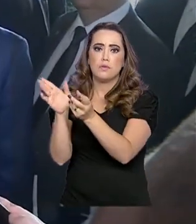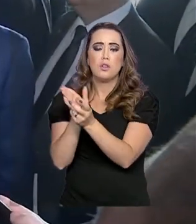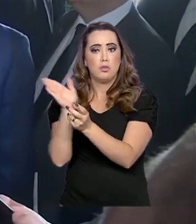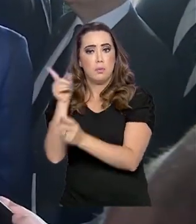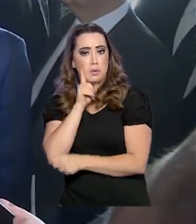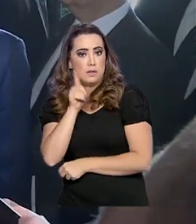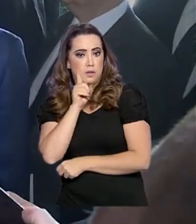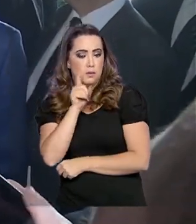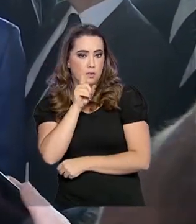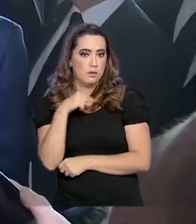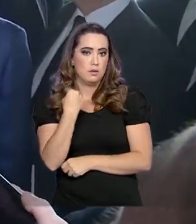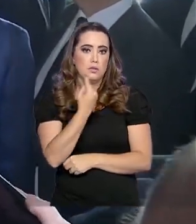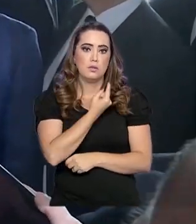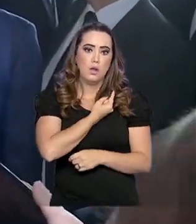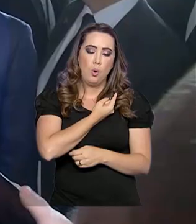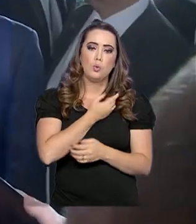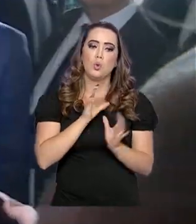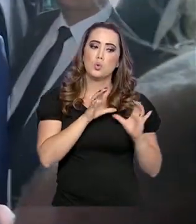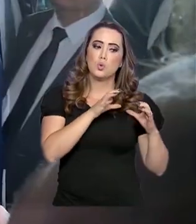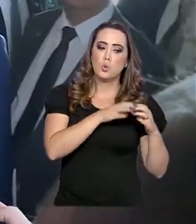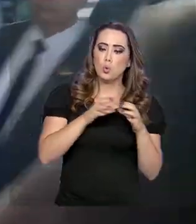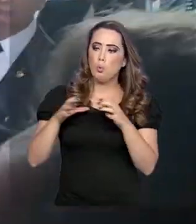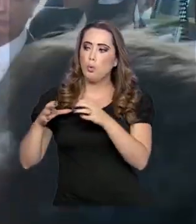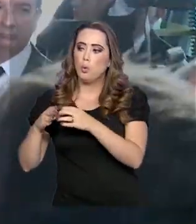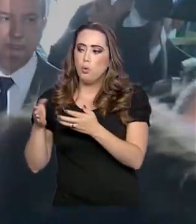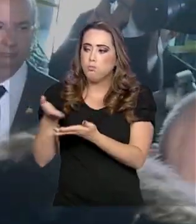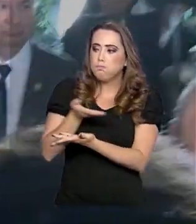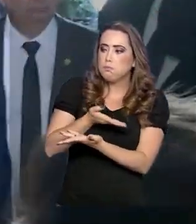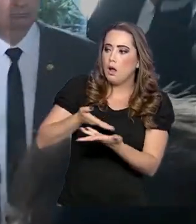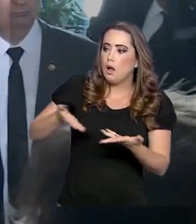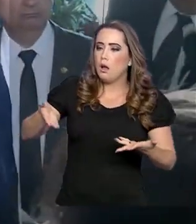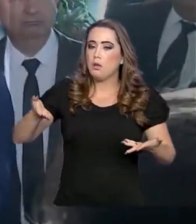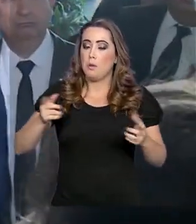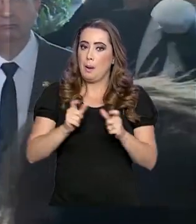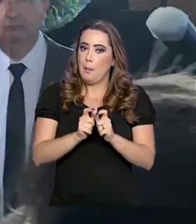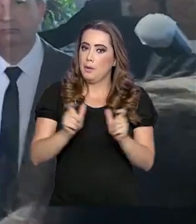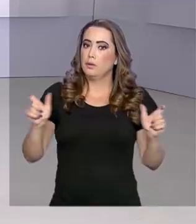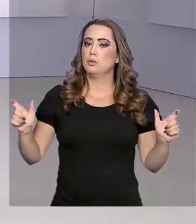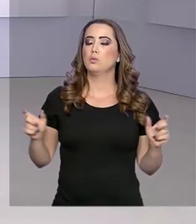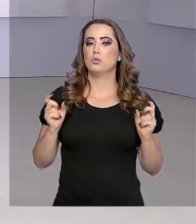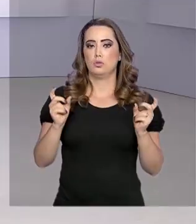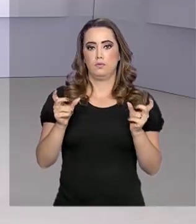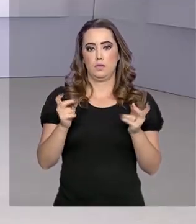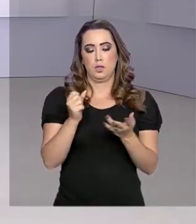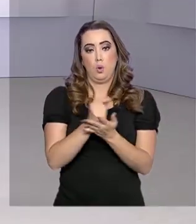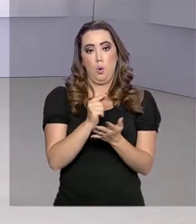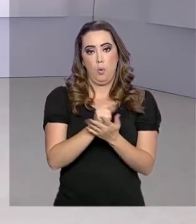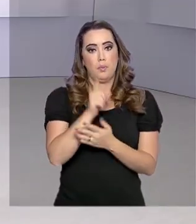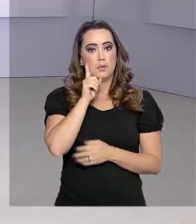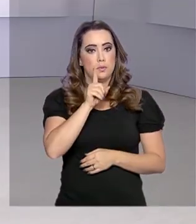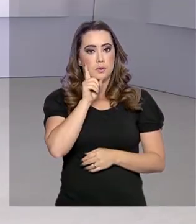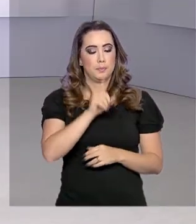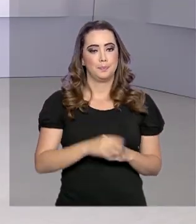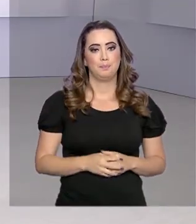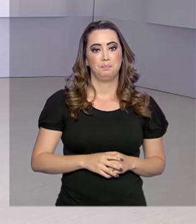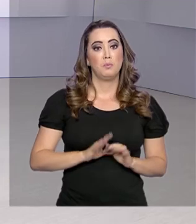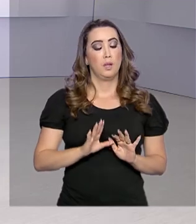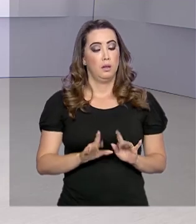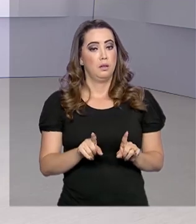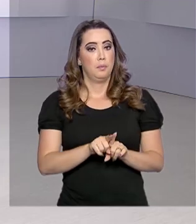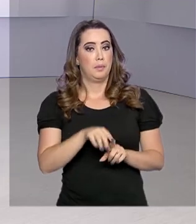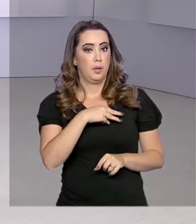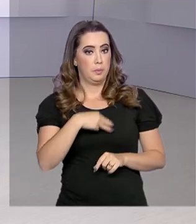as nossas assessorias vão começar a discutir um livre comércio mais amplo dos Estados Unidos. Já o ministro das Relações